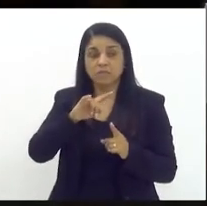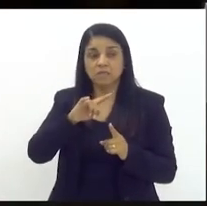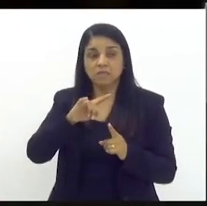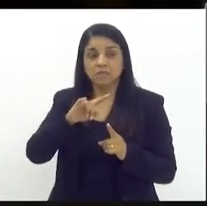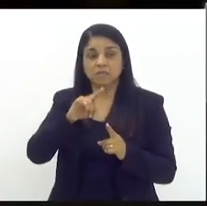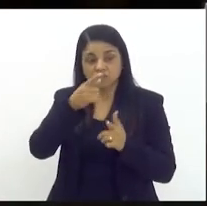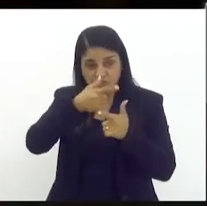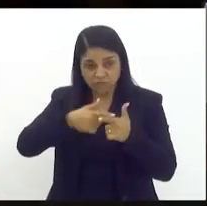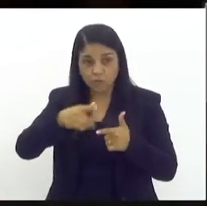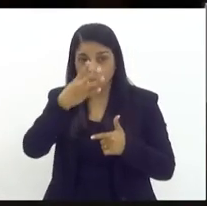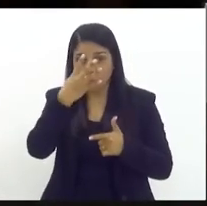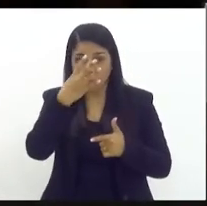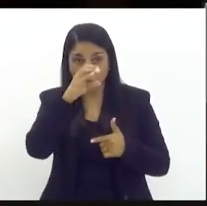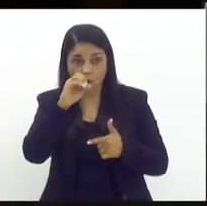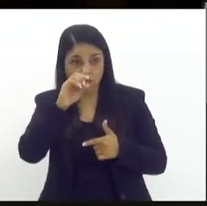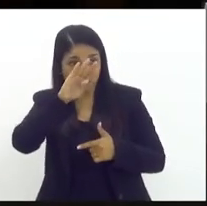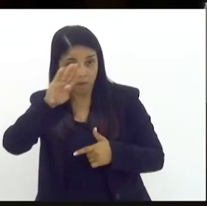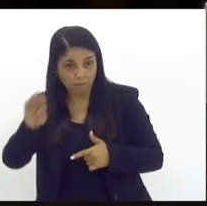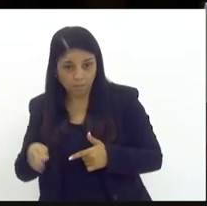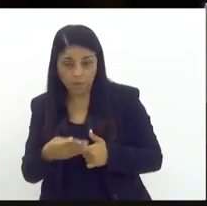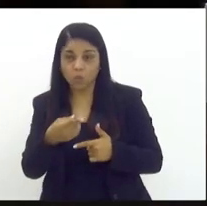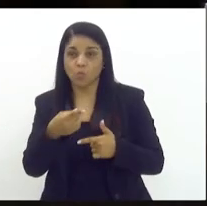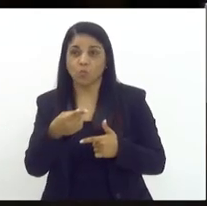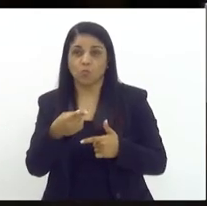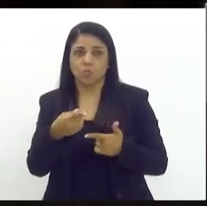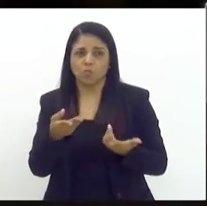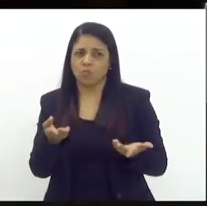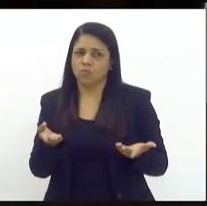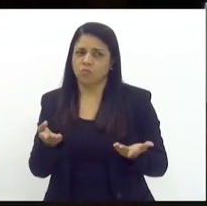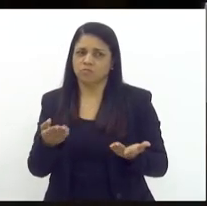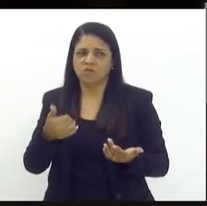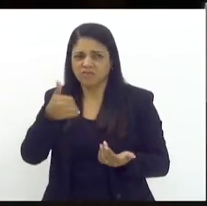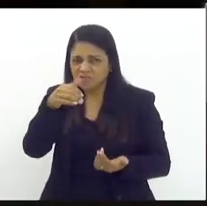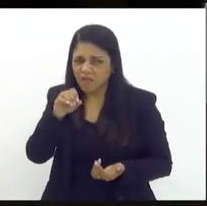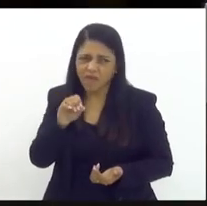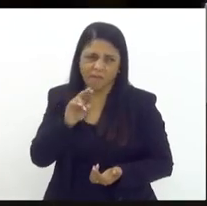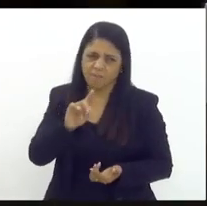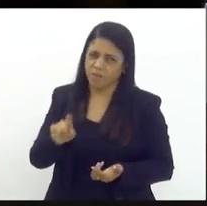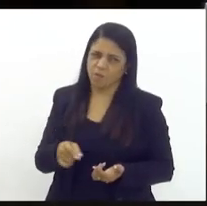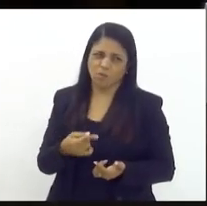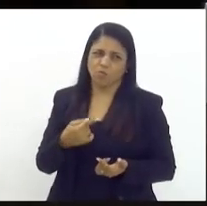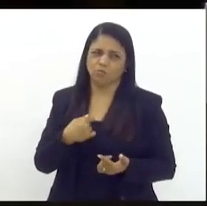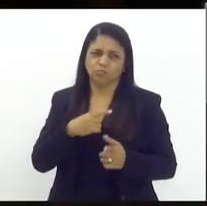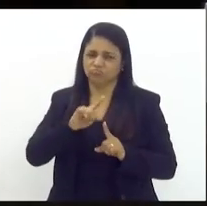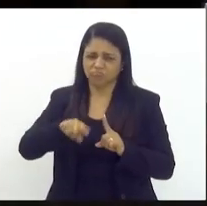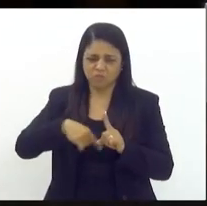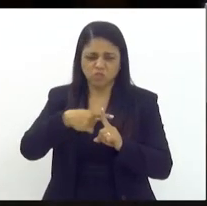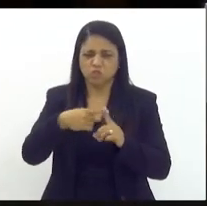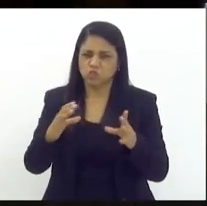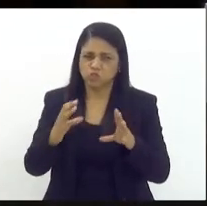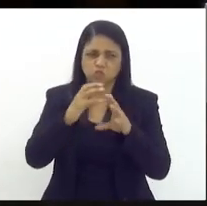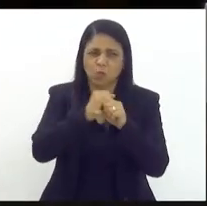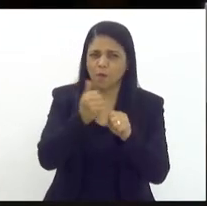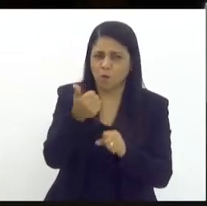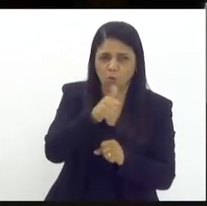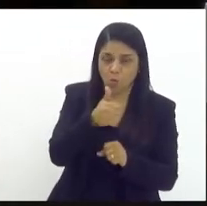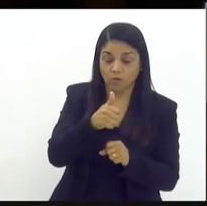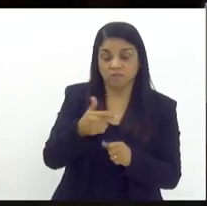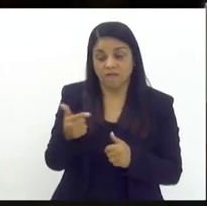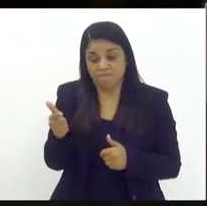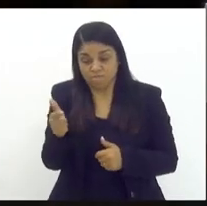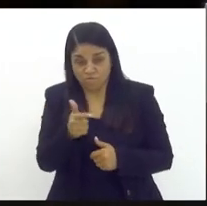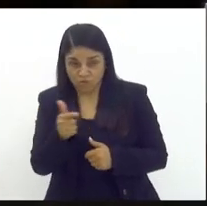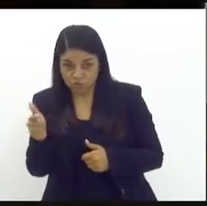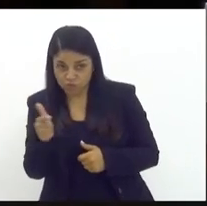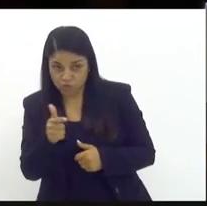se o Ministro do Supremo ganha 50 é só os 10 mil que é 40 mil por favor então não dá para somar 40 com 11 É somar 22